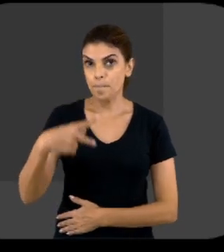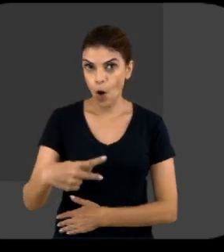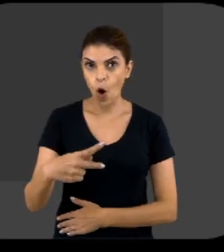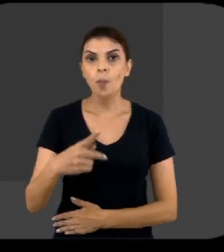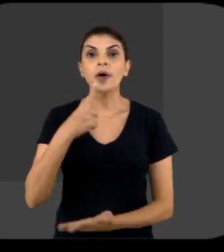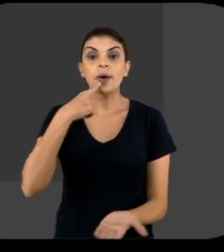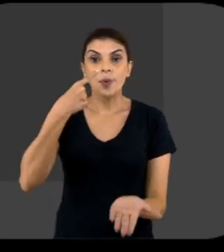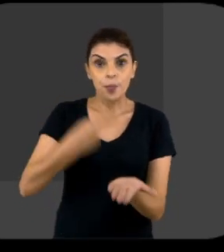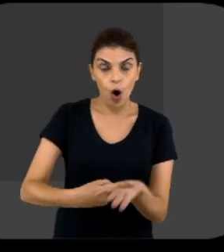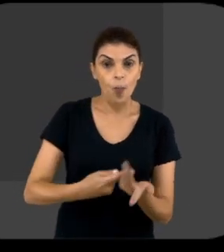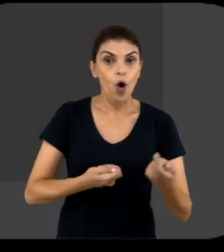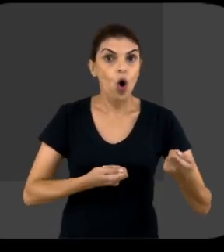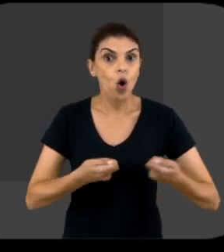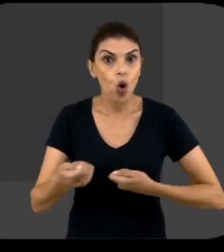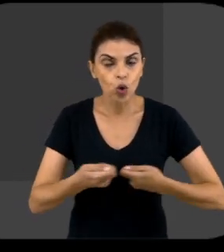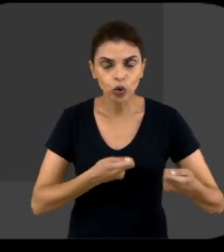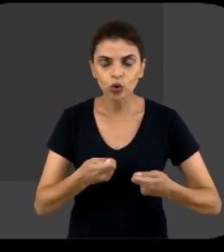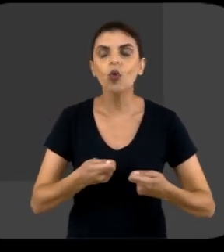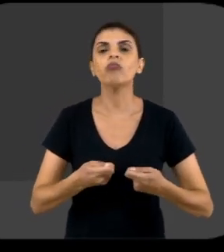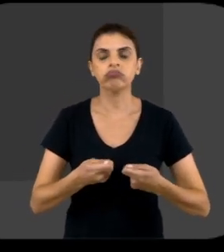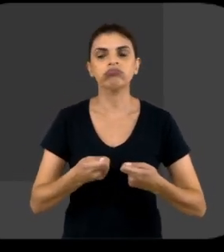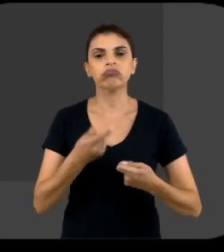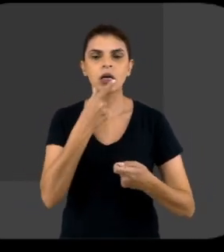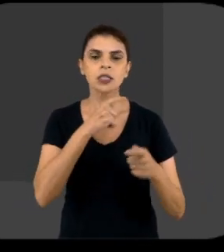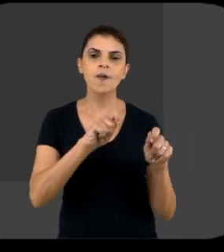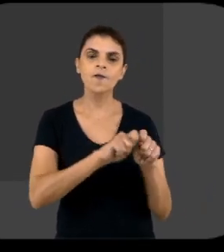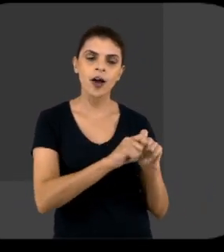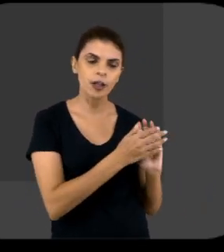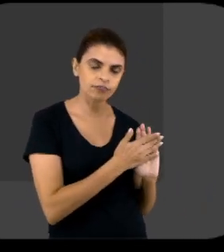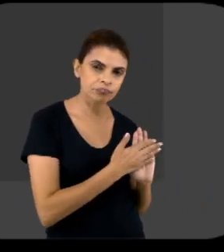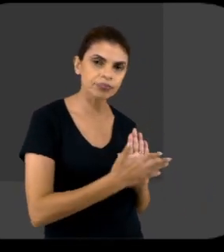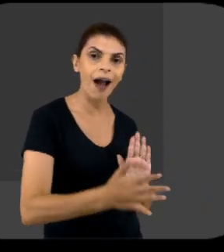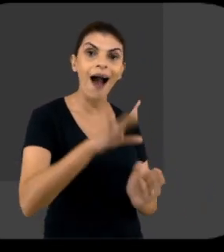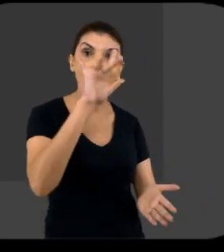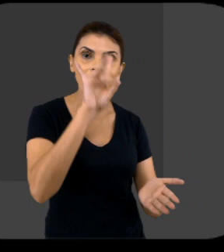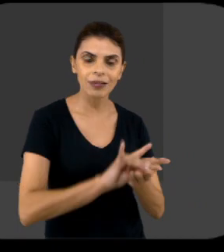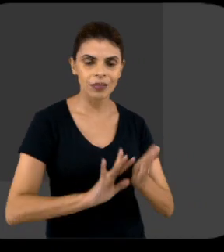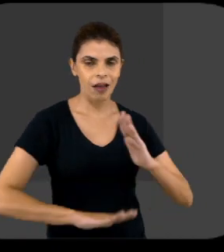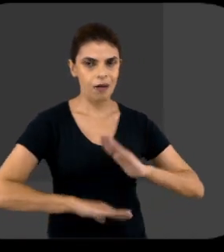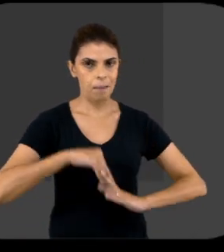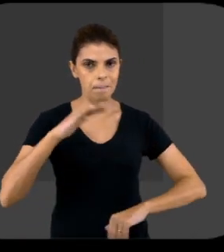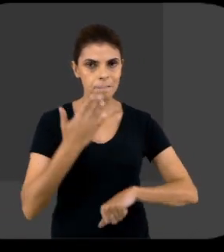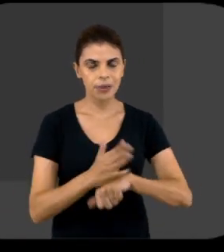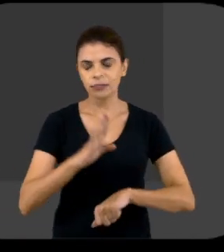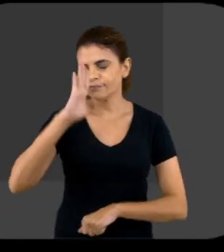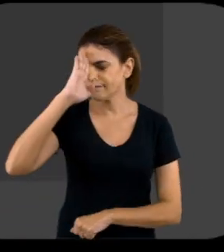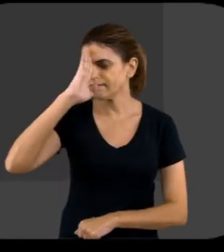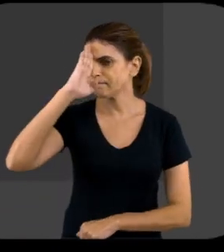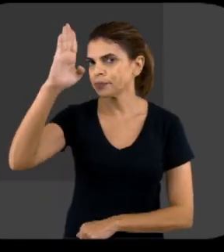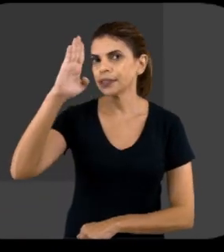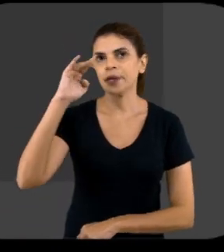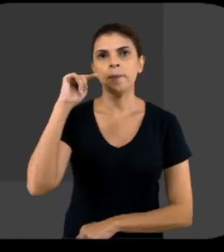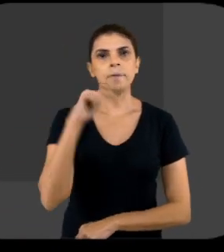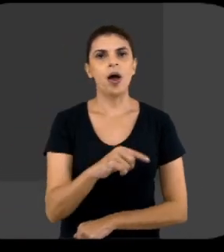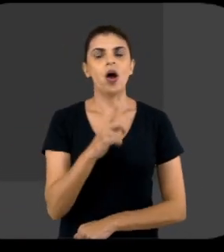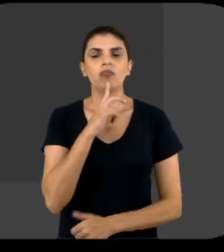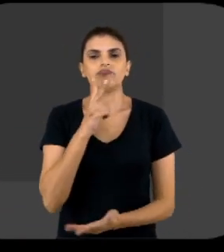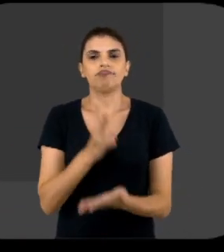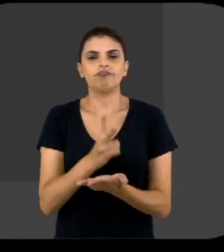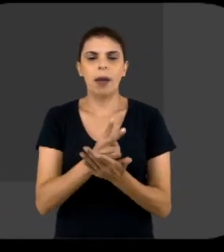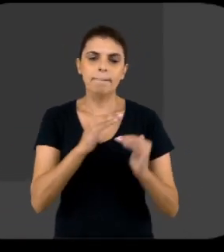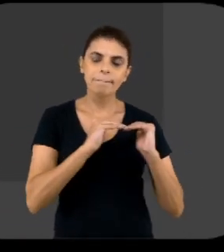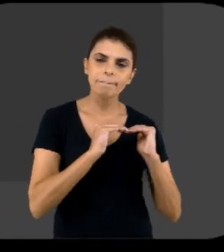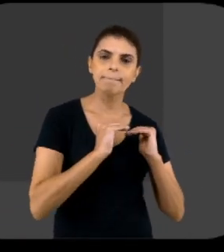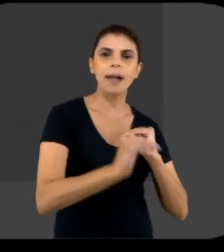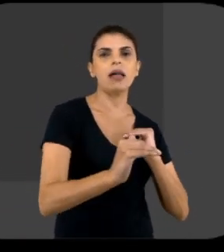e o controle desse procedimento para que ele represente a realidade da prática é fundamental para que a gente